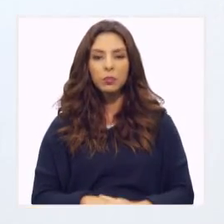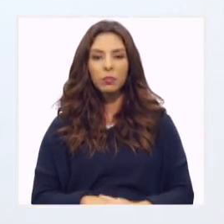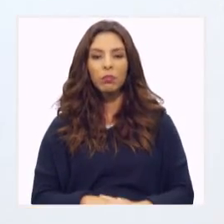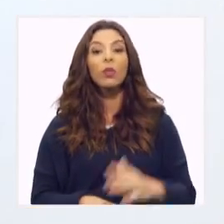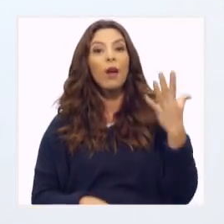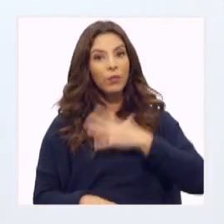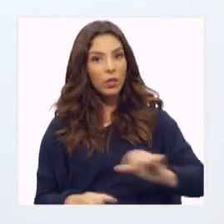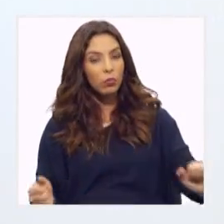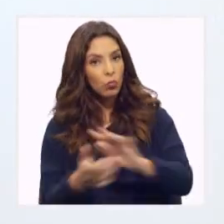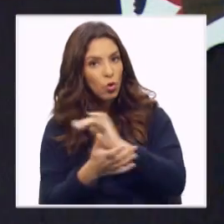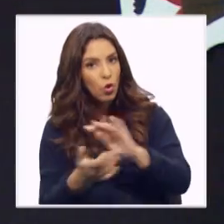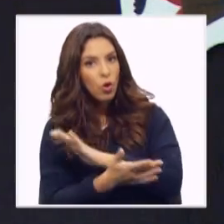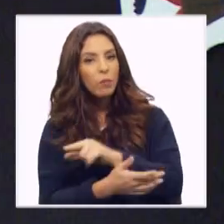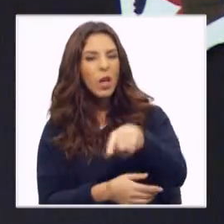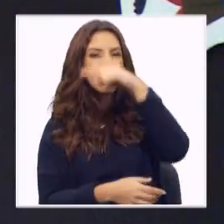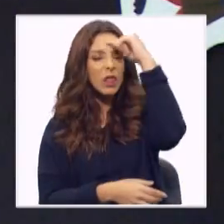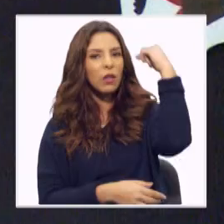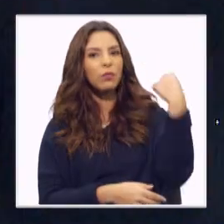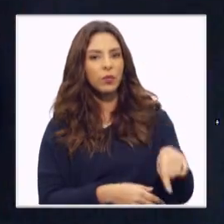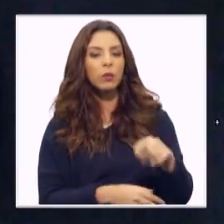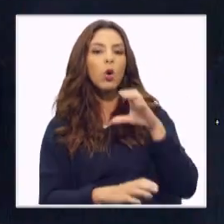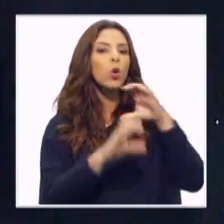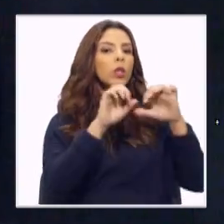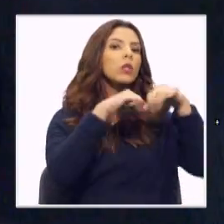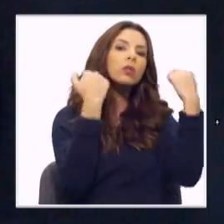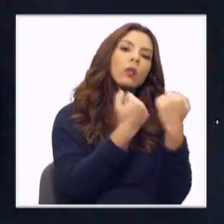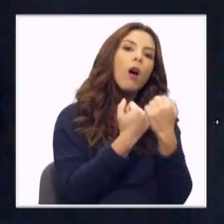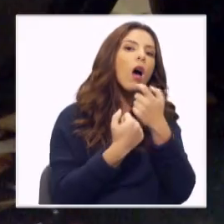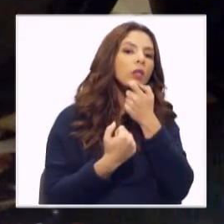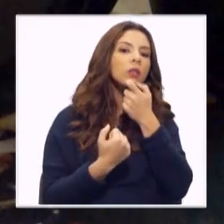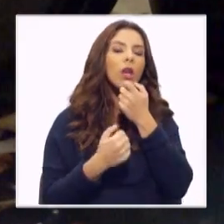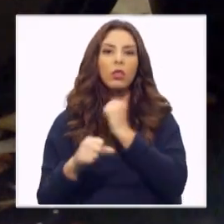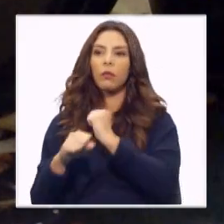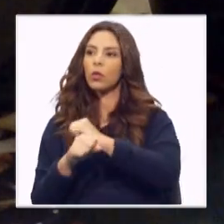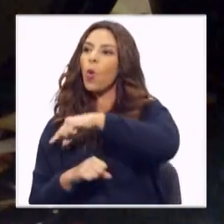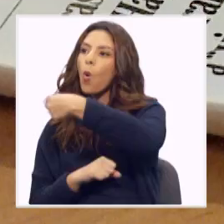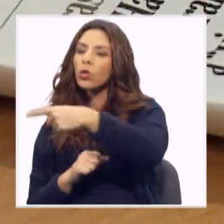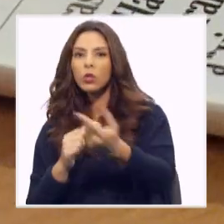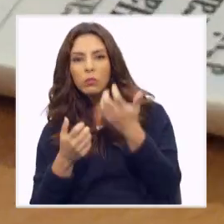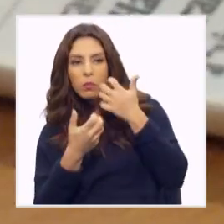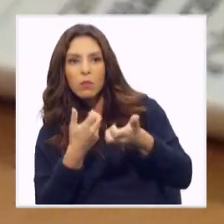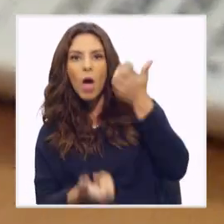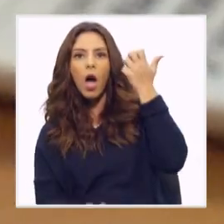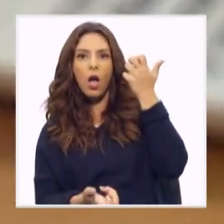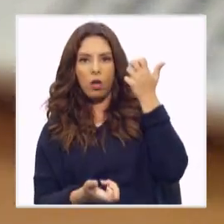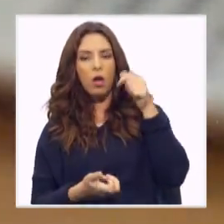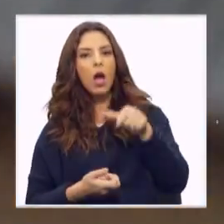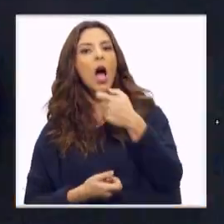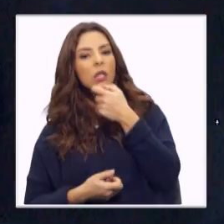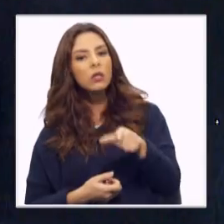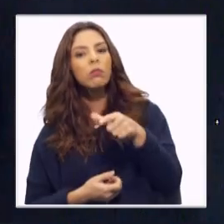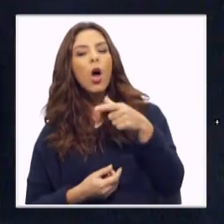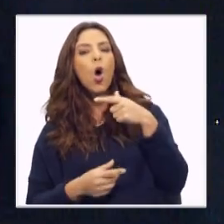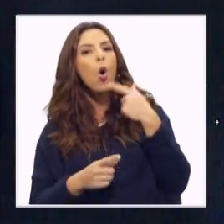Queres seguir jornalismo, é muito difícil entrar num órgão de comunicação social se não tiveres um trabalho diferenciador para mostrar. É preciso